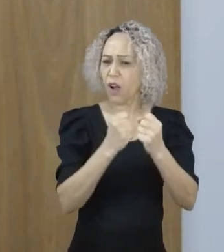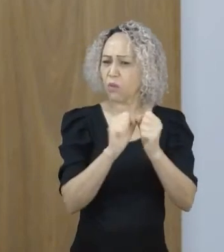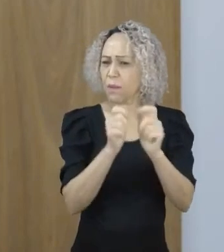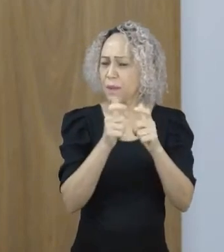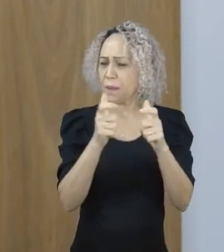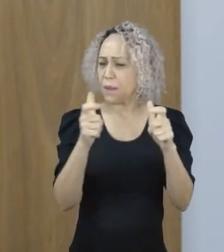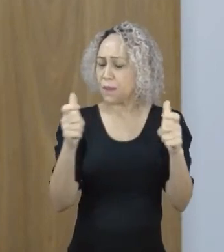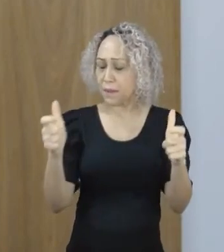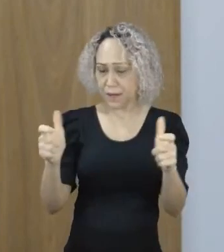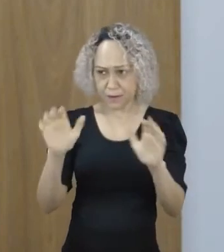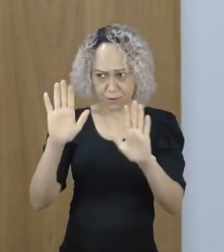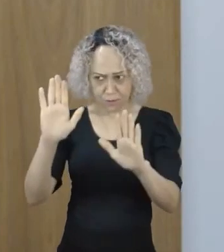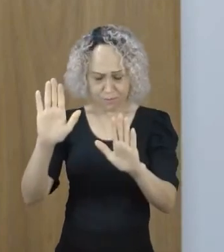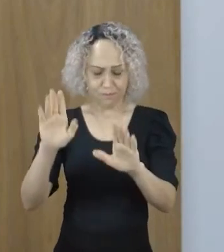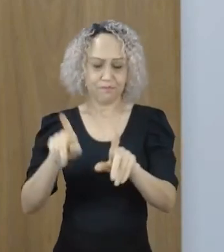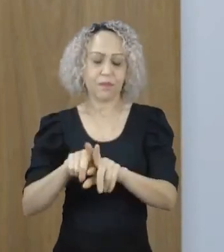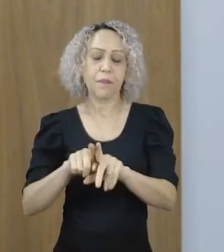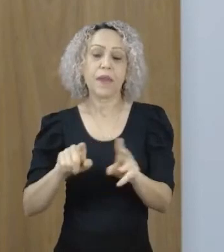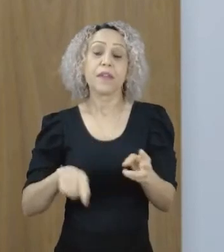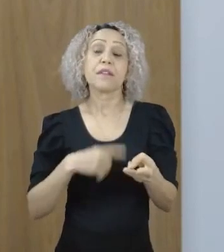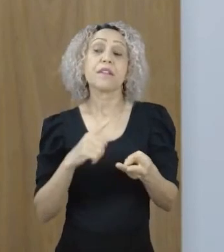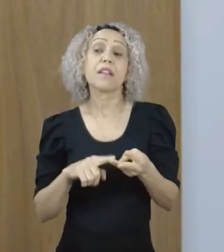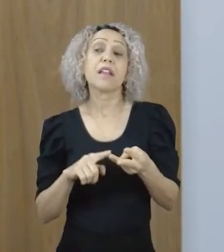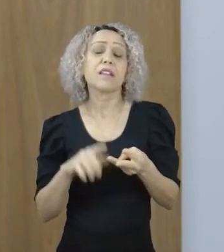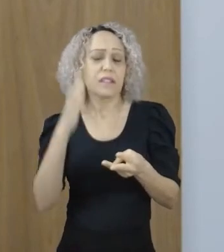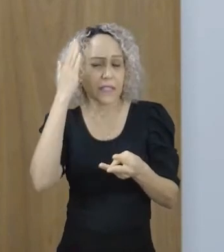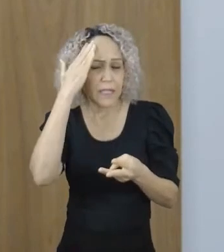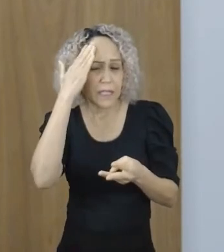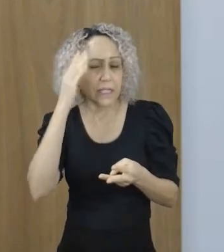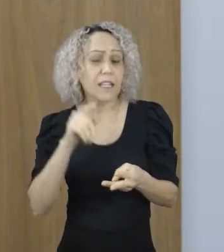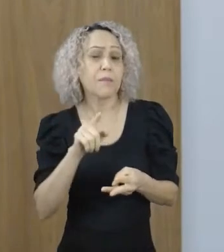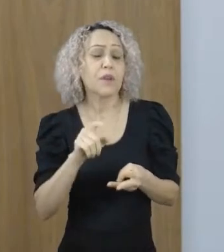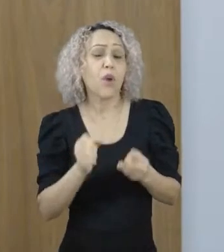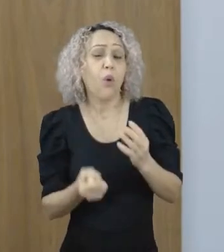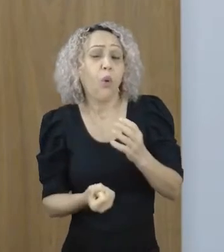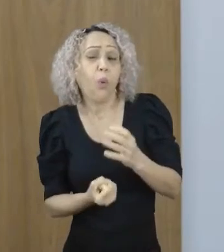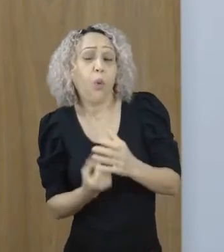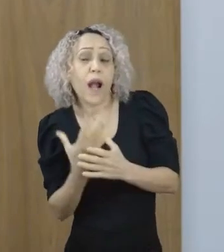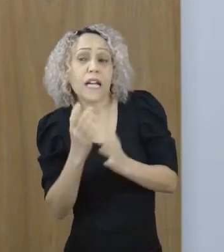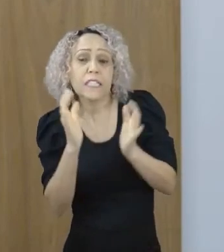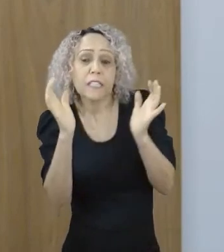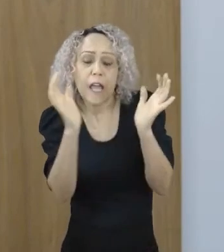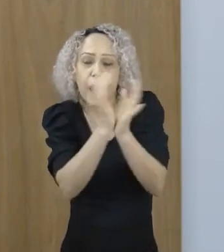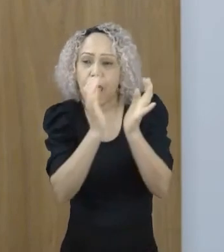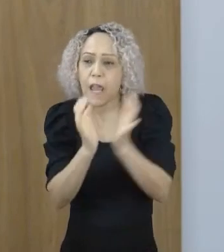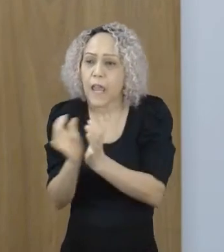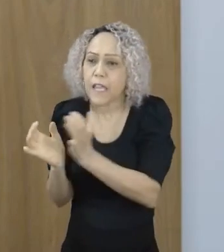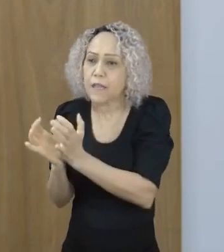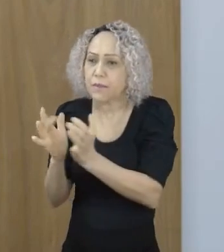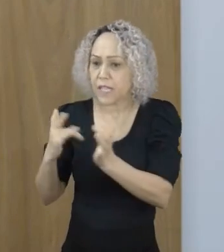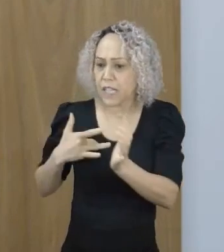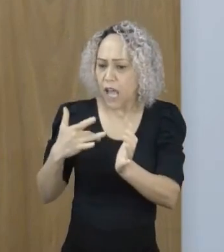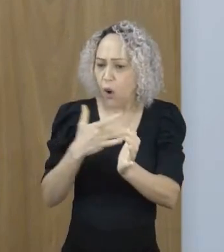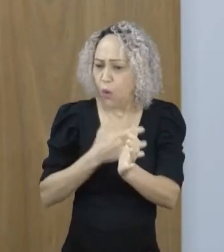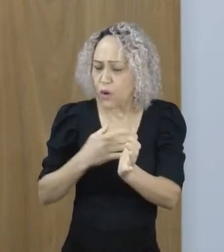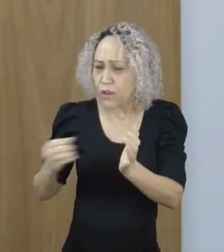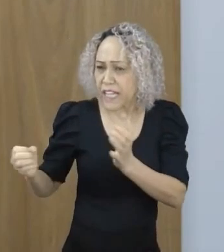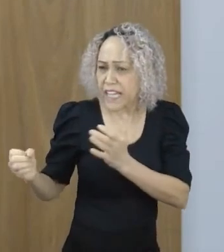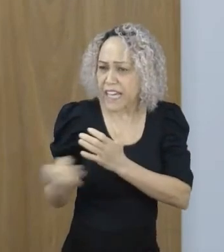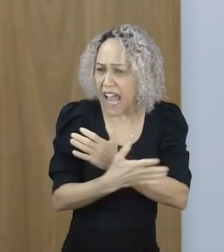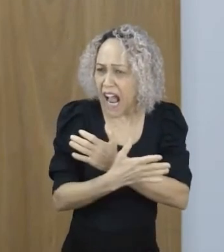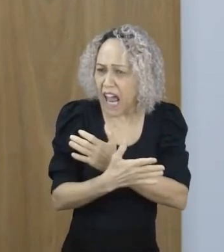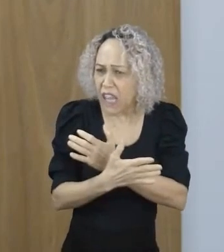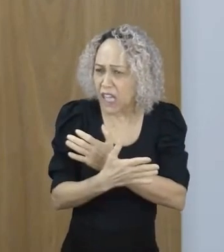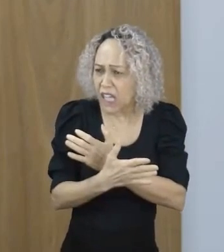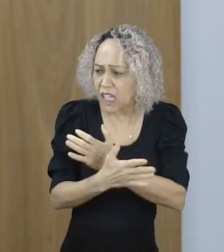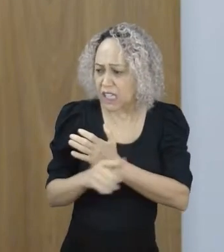saúde novas que foram criadas depois de 2016, que não recebiam recursos do governo federal? Mais de